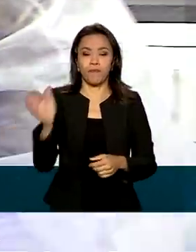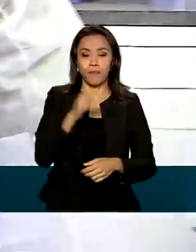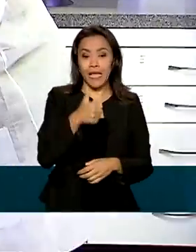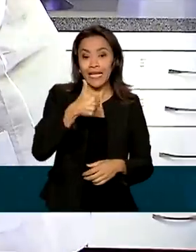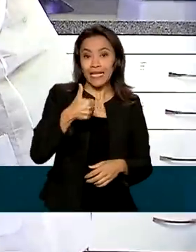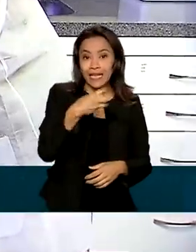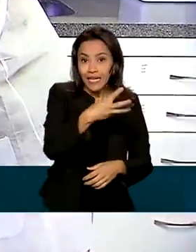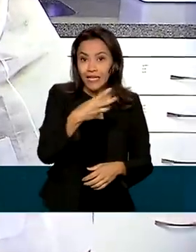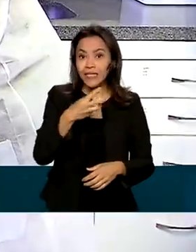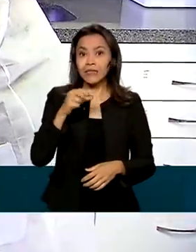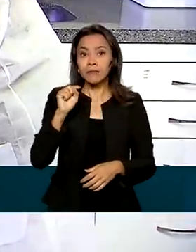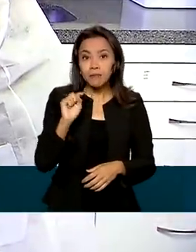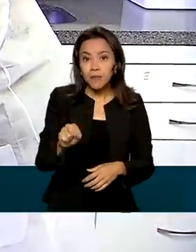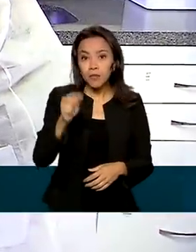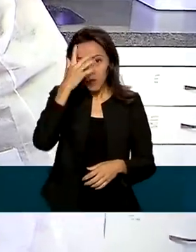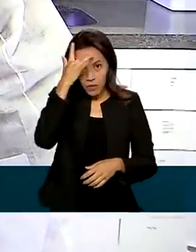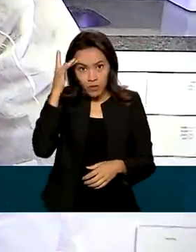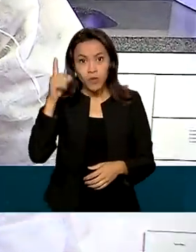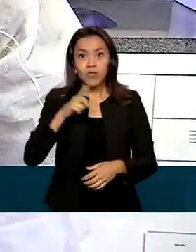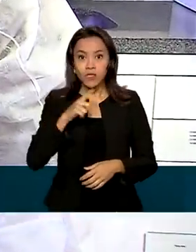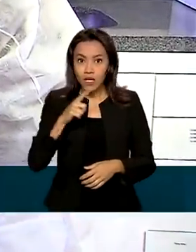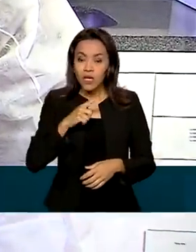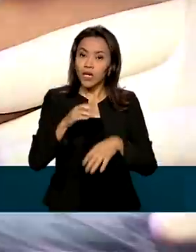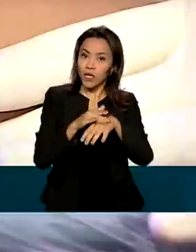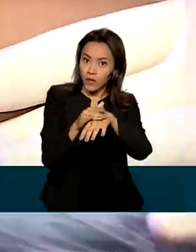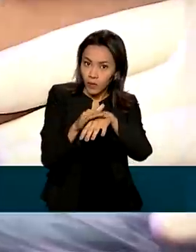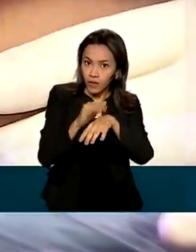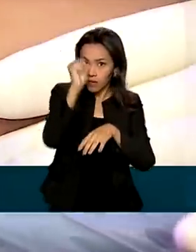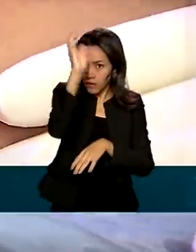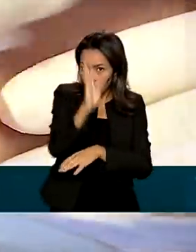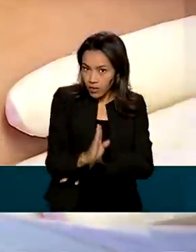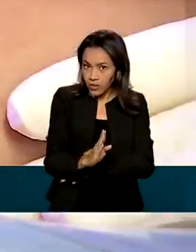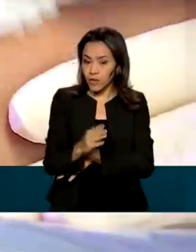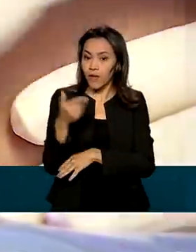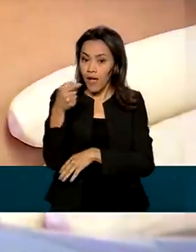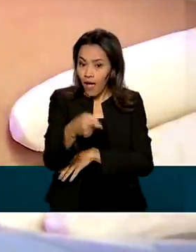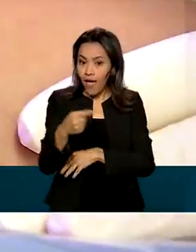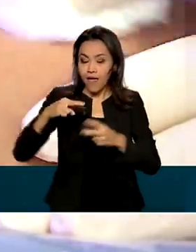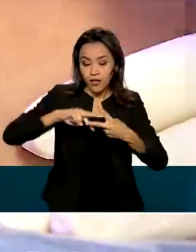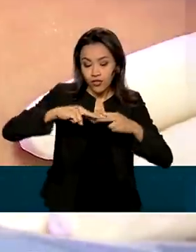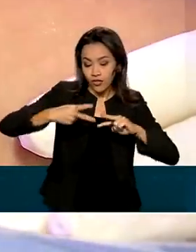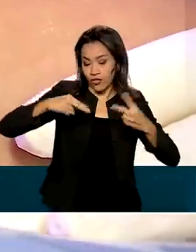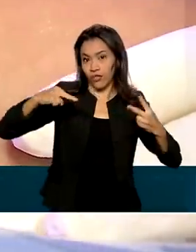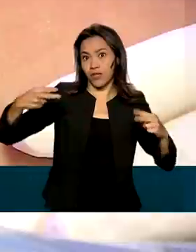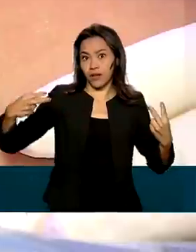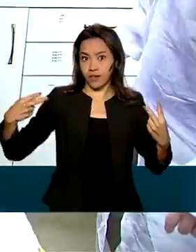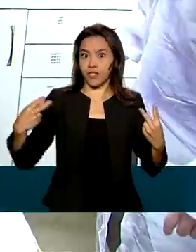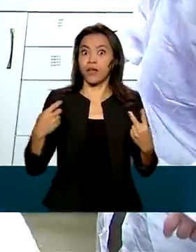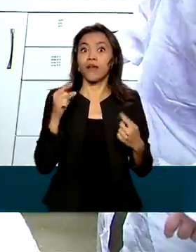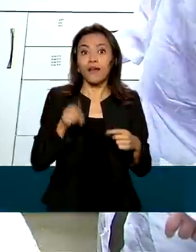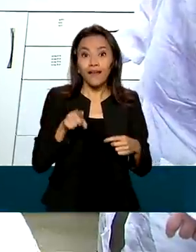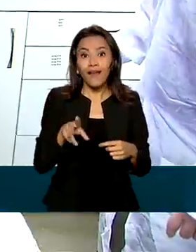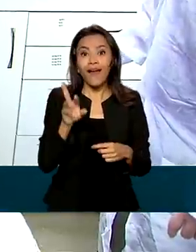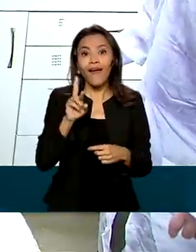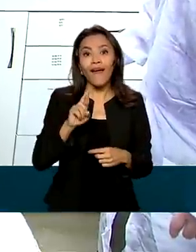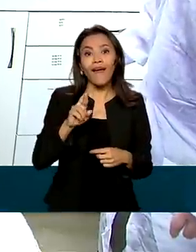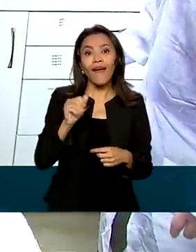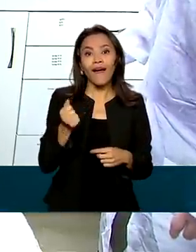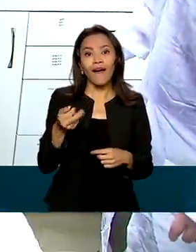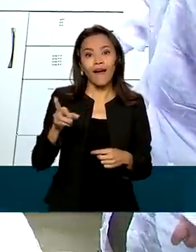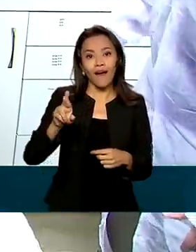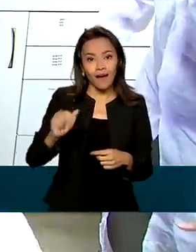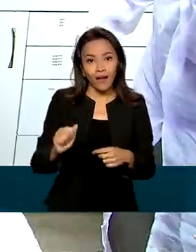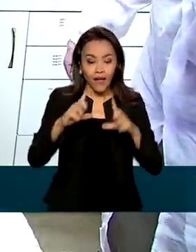mil pessoas são portadoras de hemofilia no Brasil. A doença genética, considerada rara, reduz a presença de